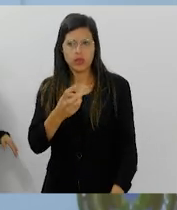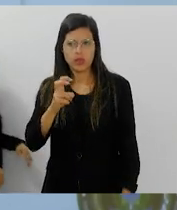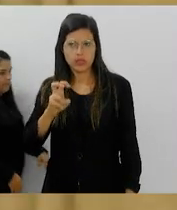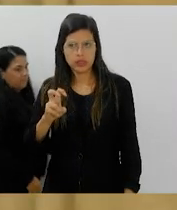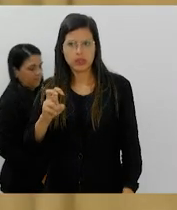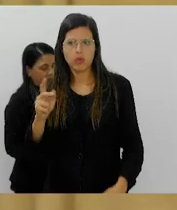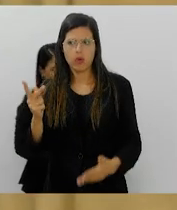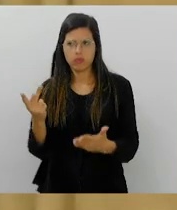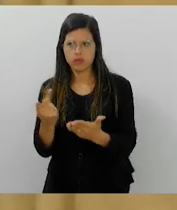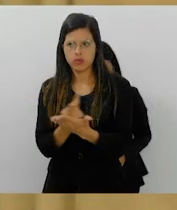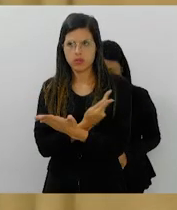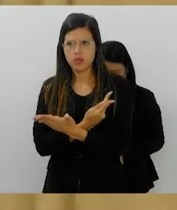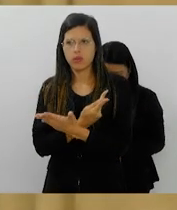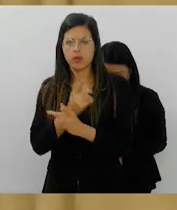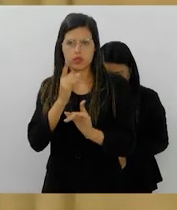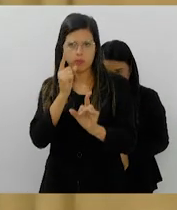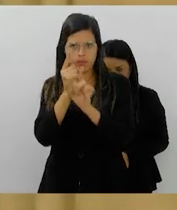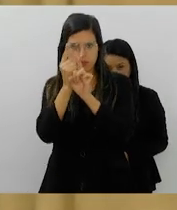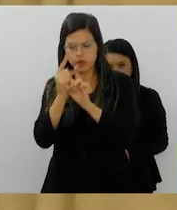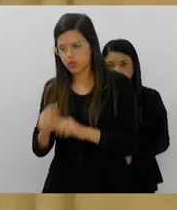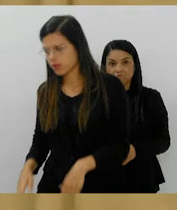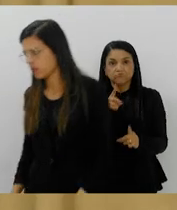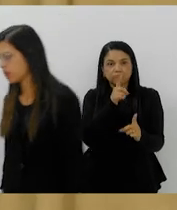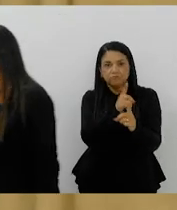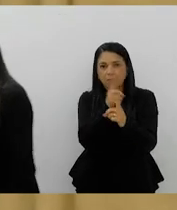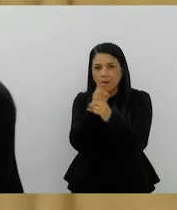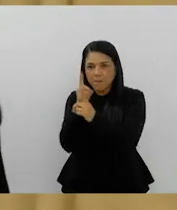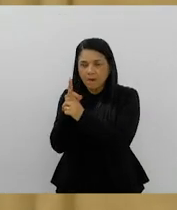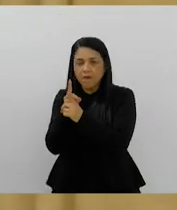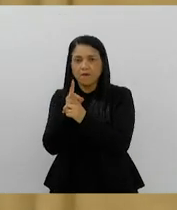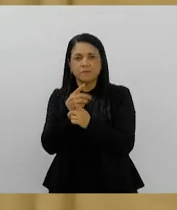eventos que a gente identificou, e nisso